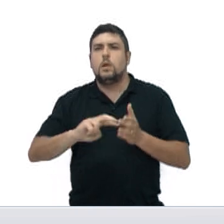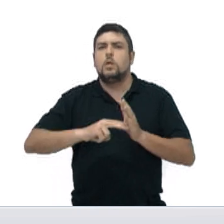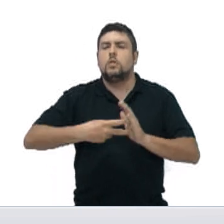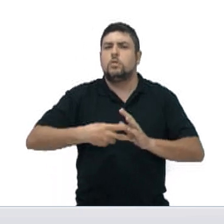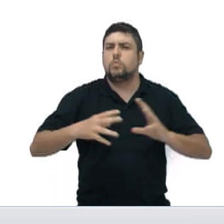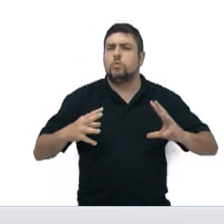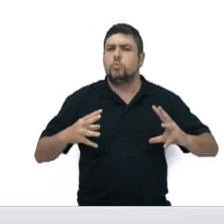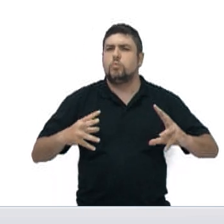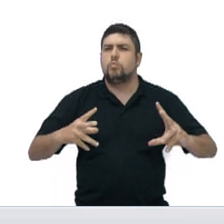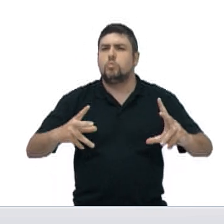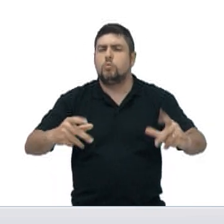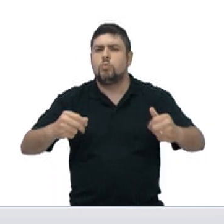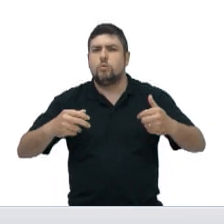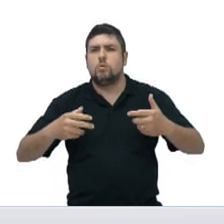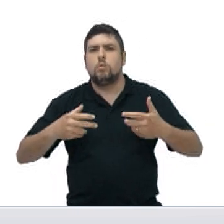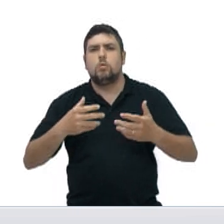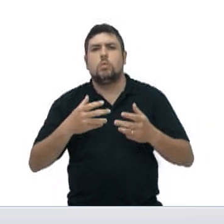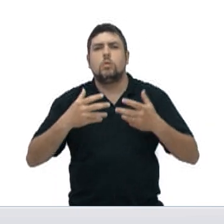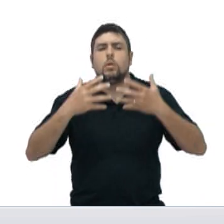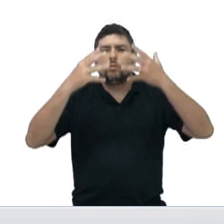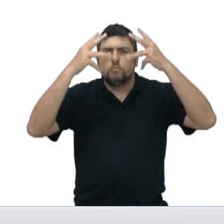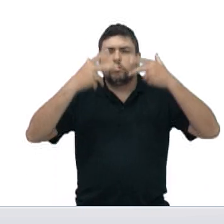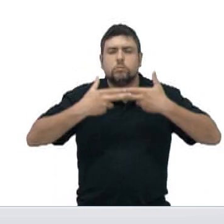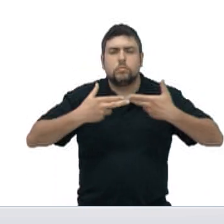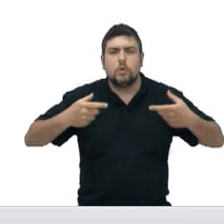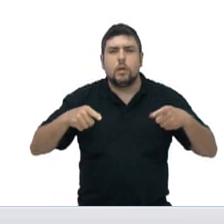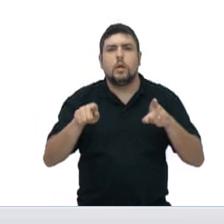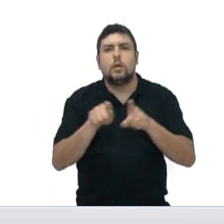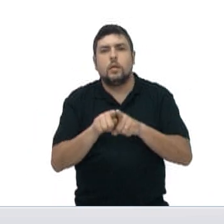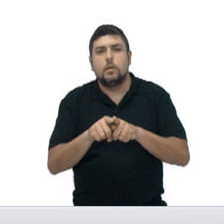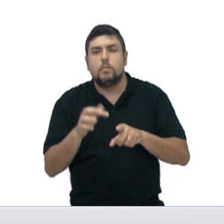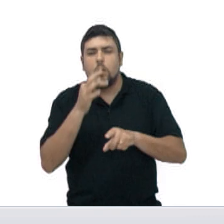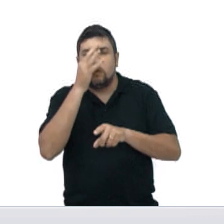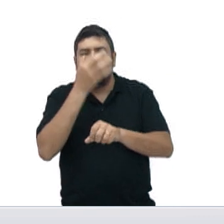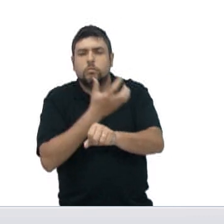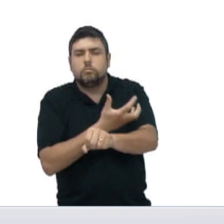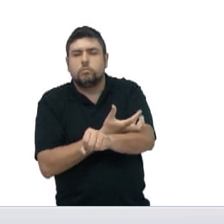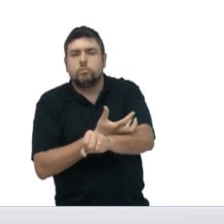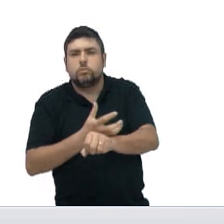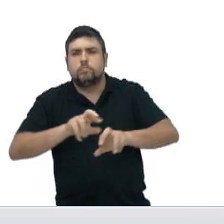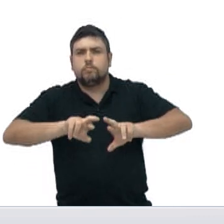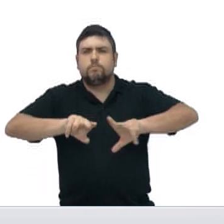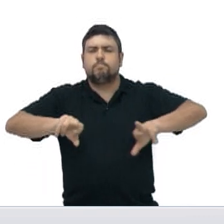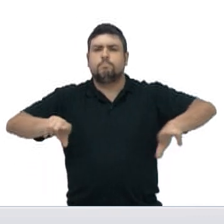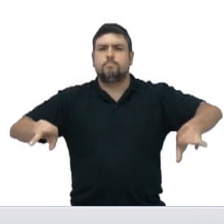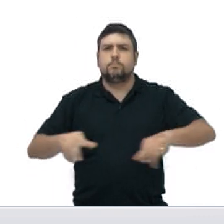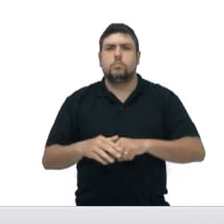Então, os animais e as plantas. E o Brasil tem a maior